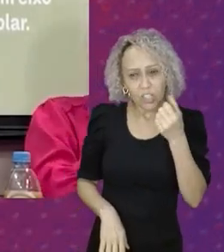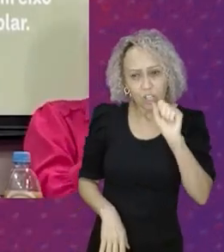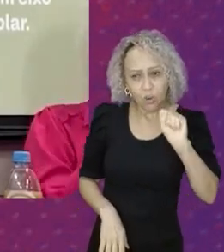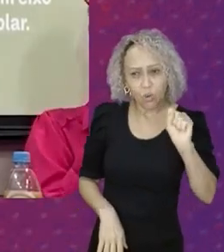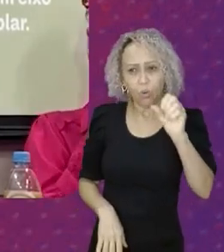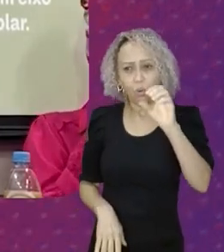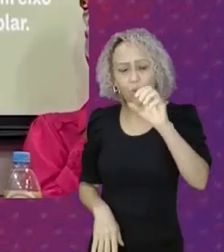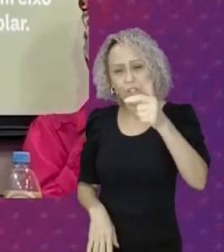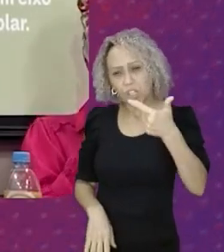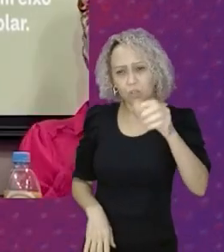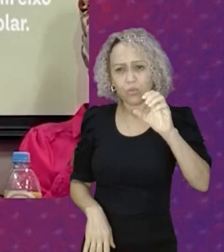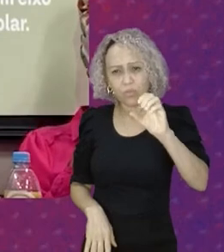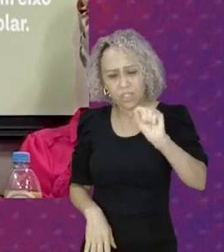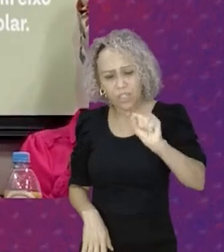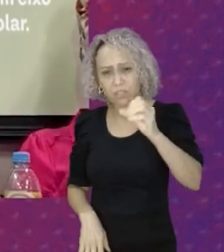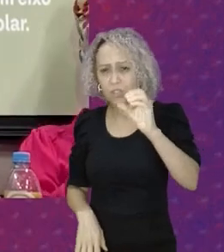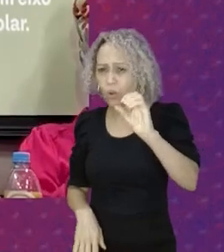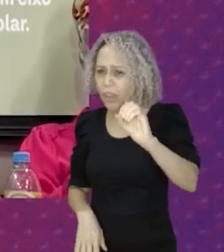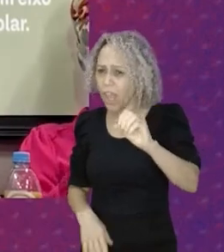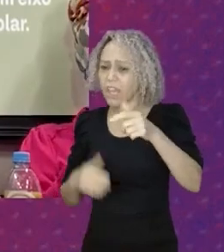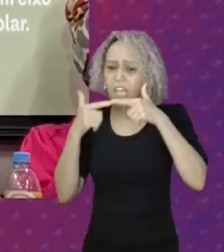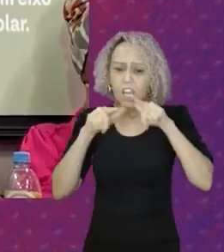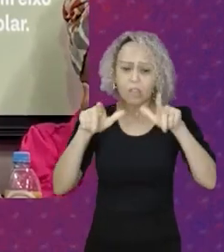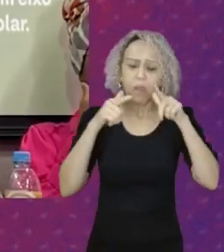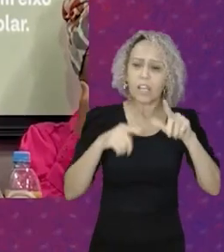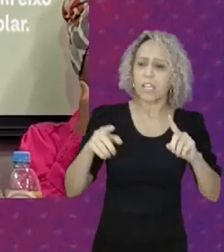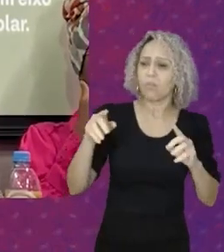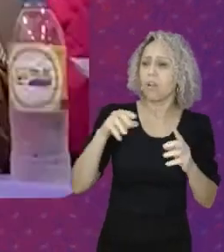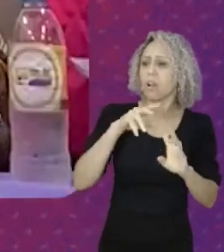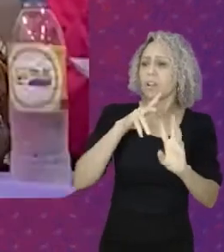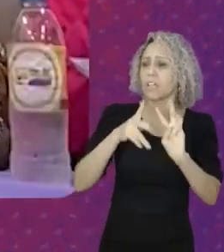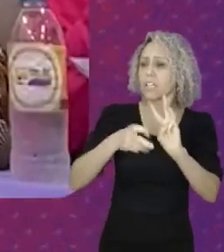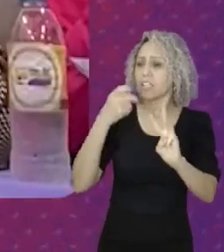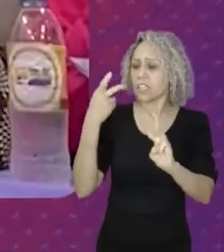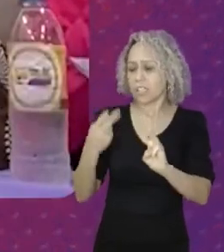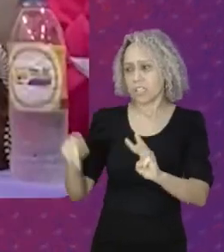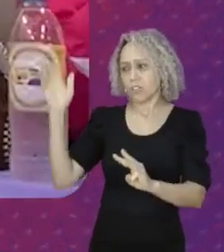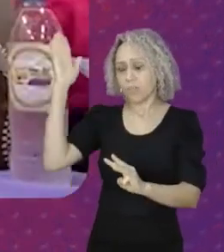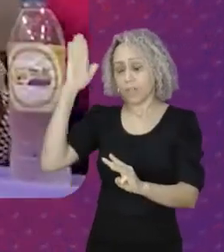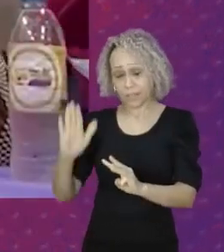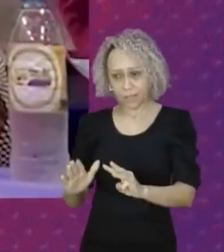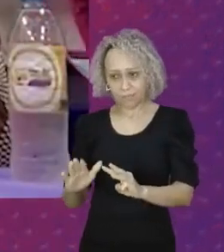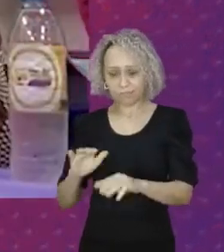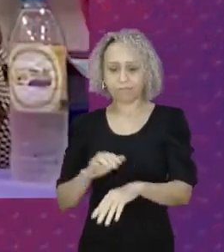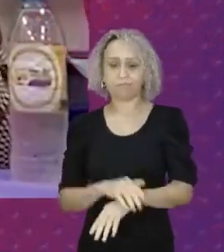que se perdeu, né, foi em função da grande